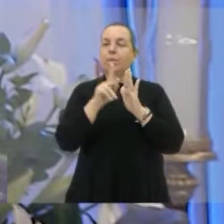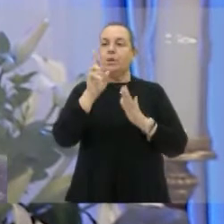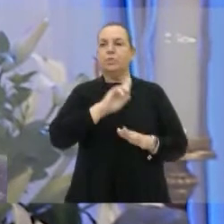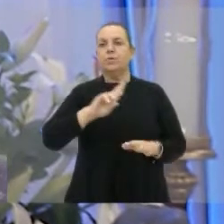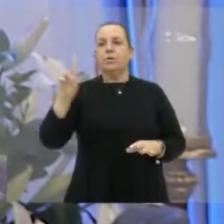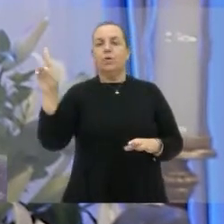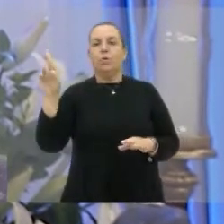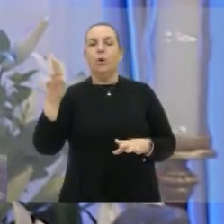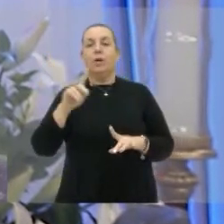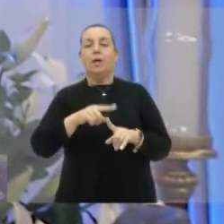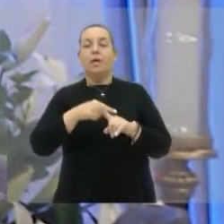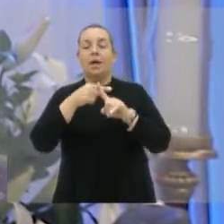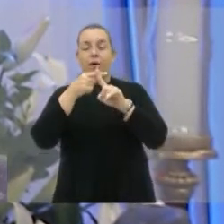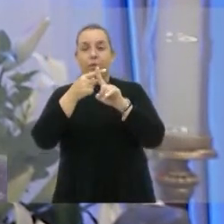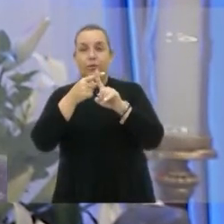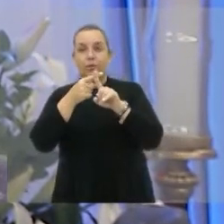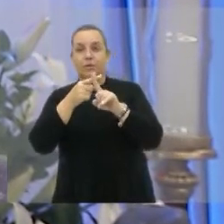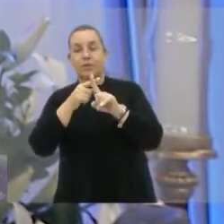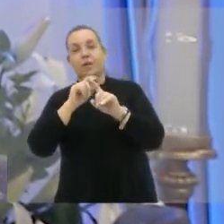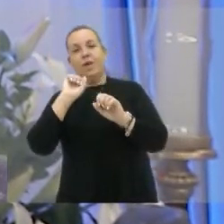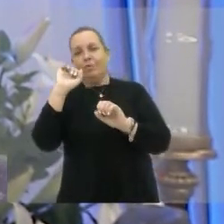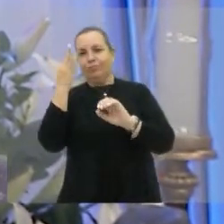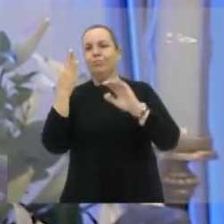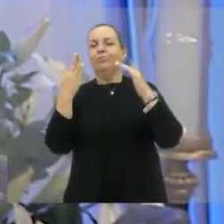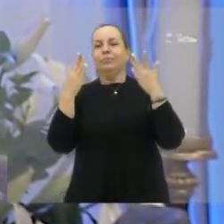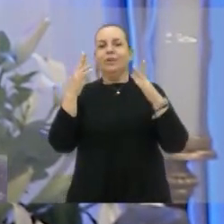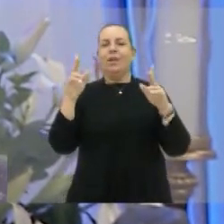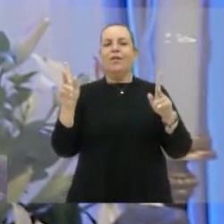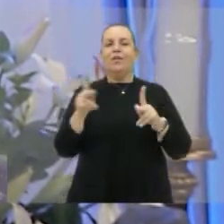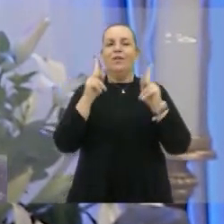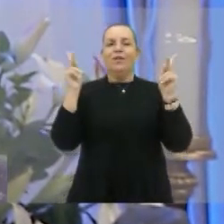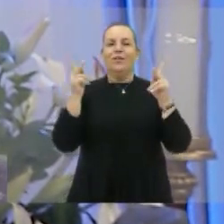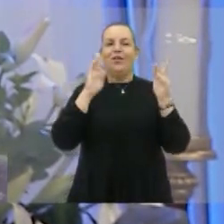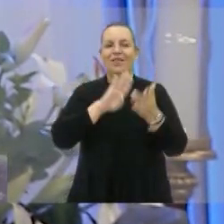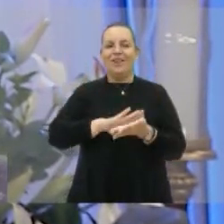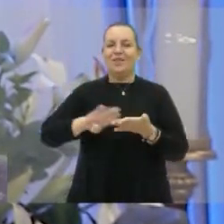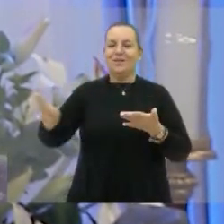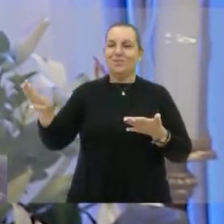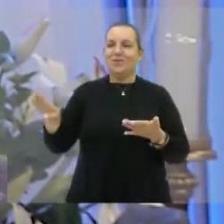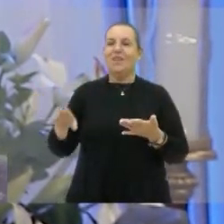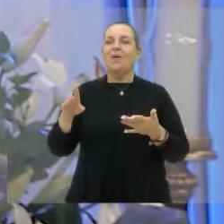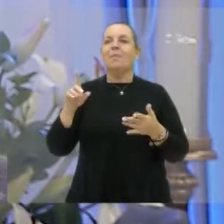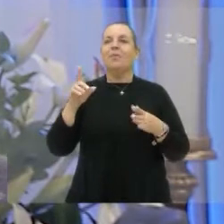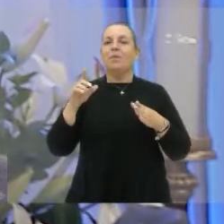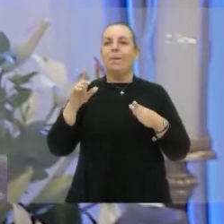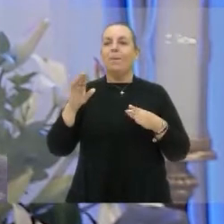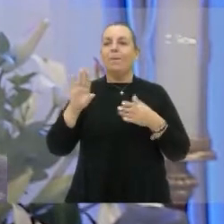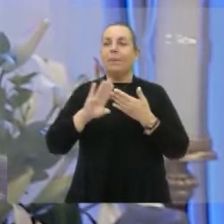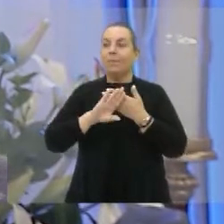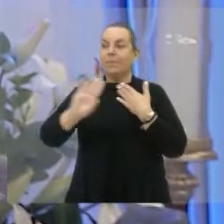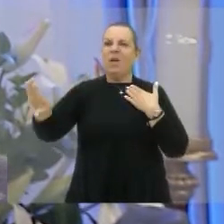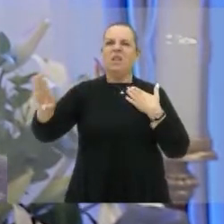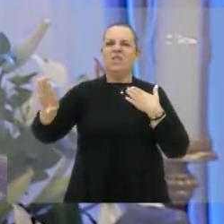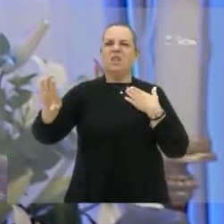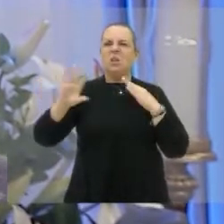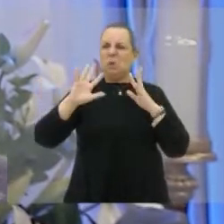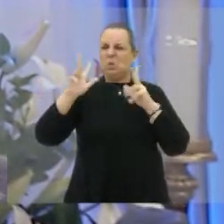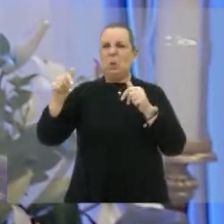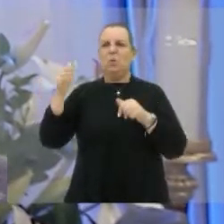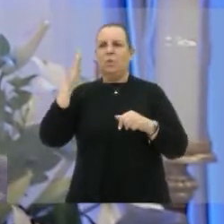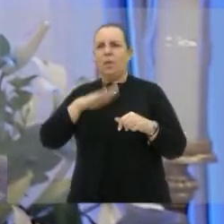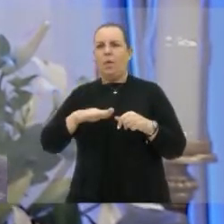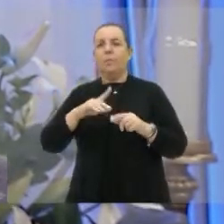a cruz, que é sinal de vitória, expulsa para longe todas as forças do mal. A